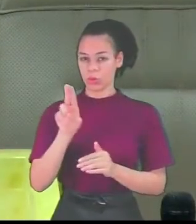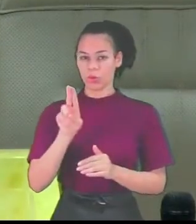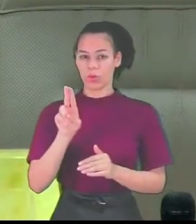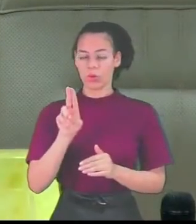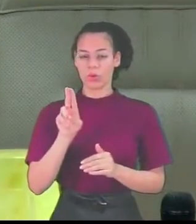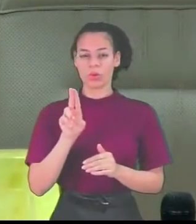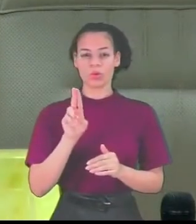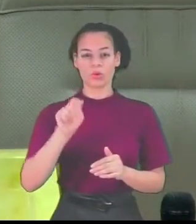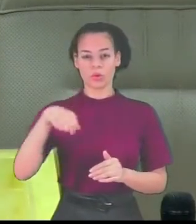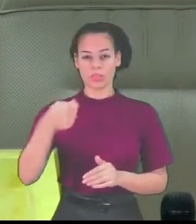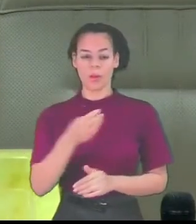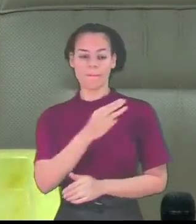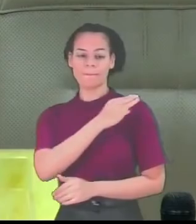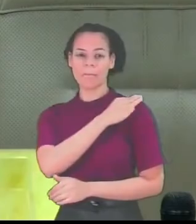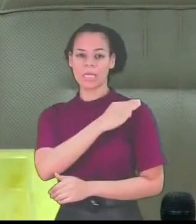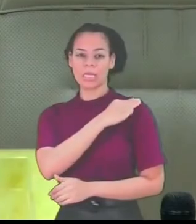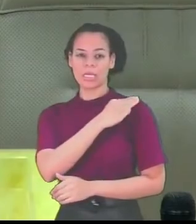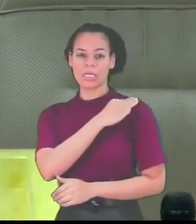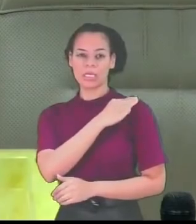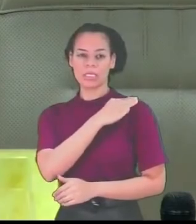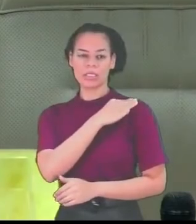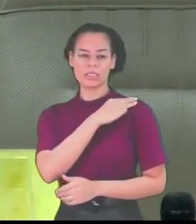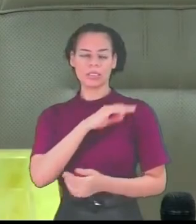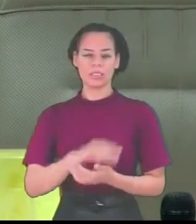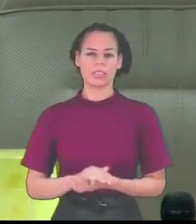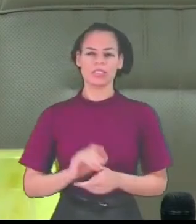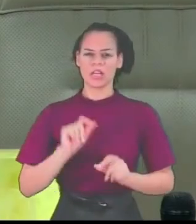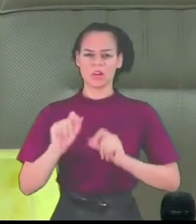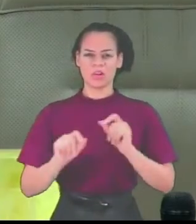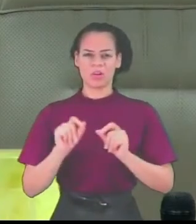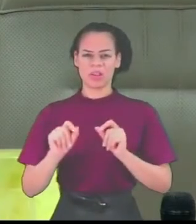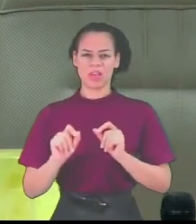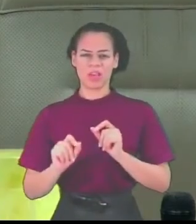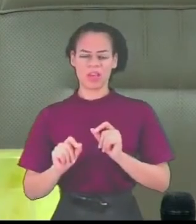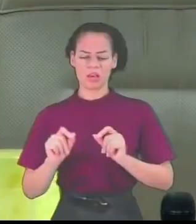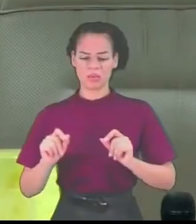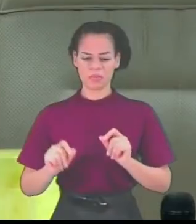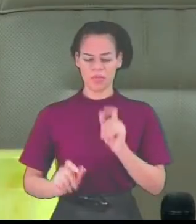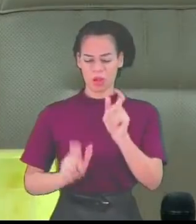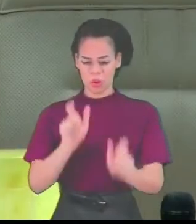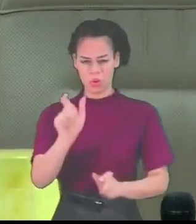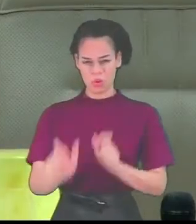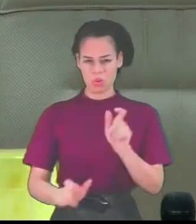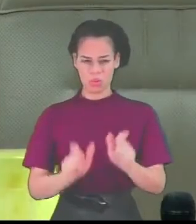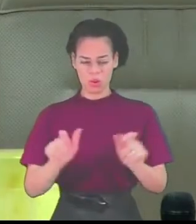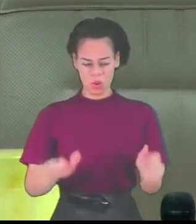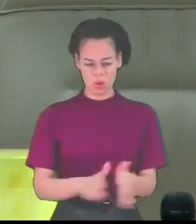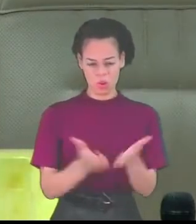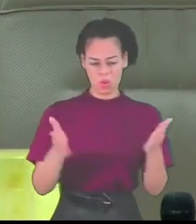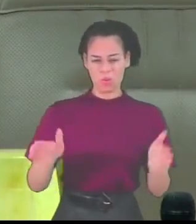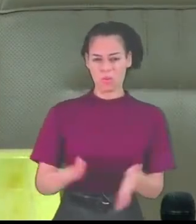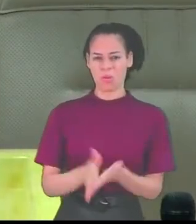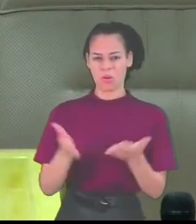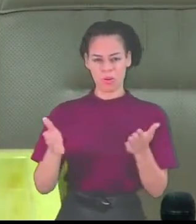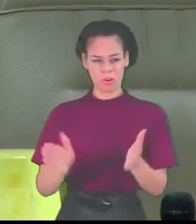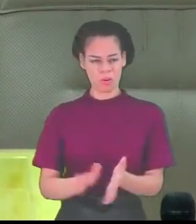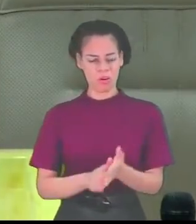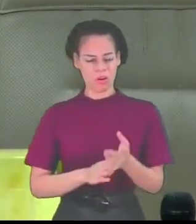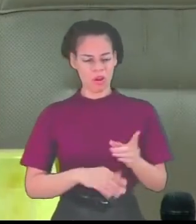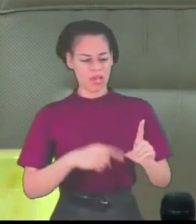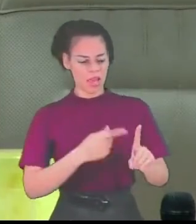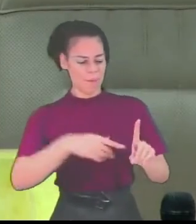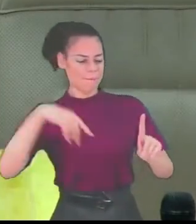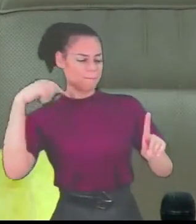era um senadores das galera não em cima mas embaixo que apanhava de chicote